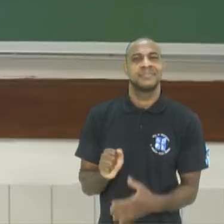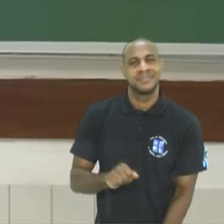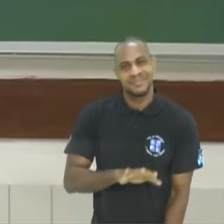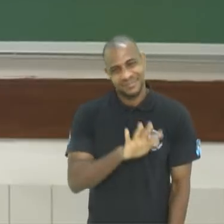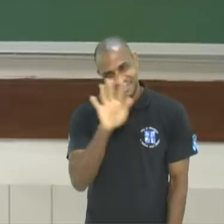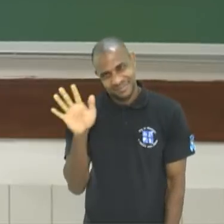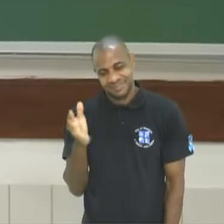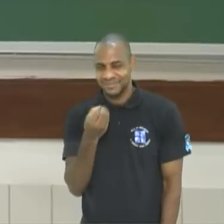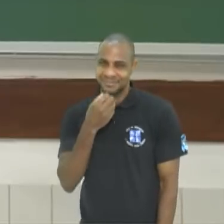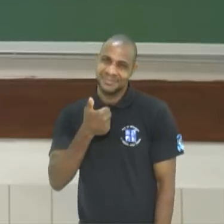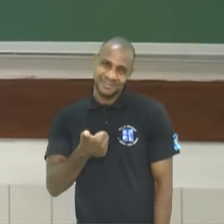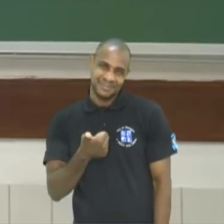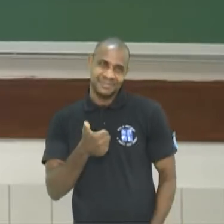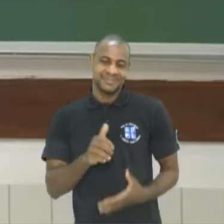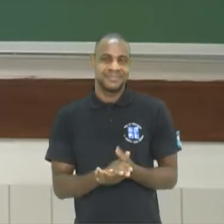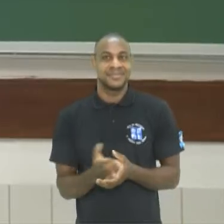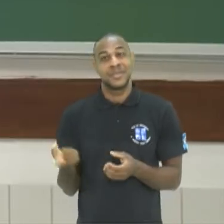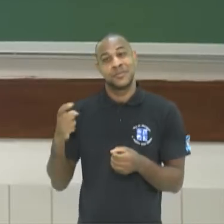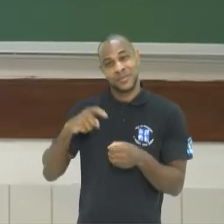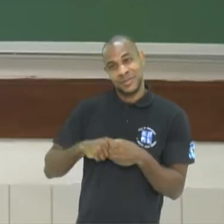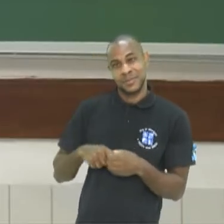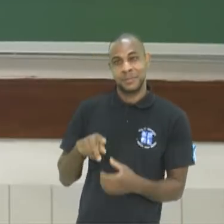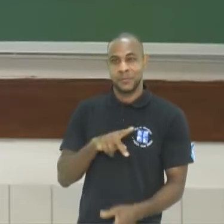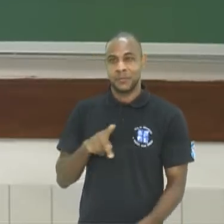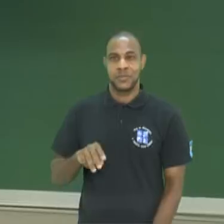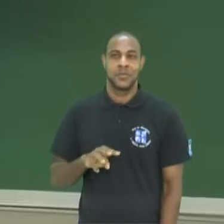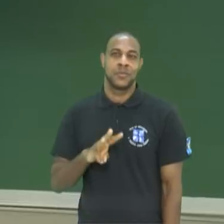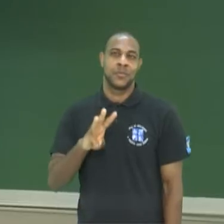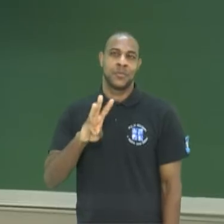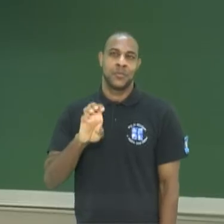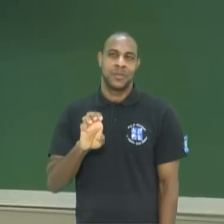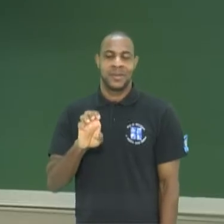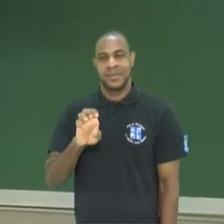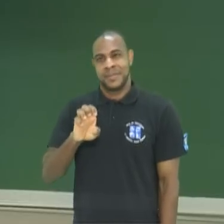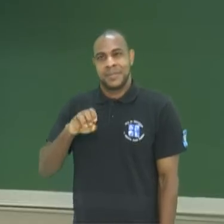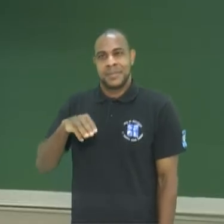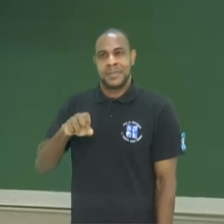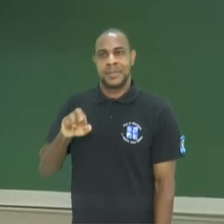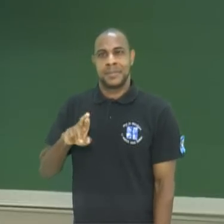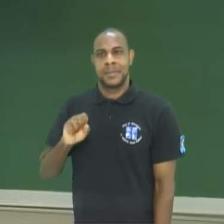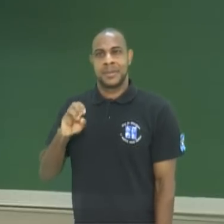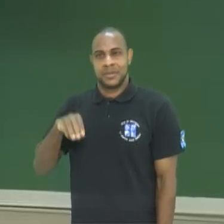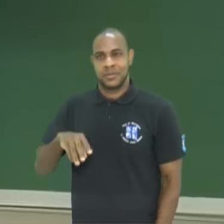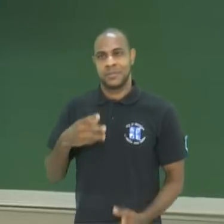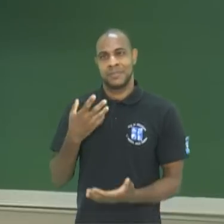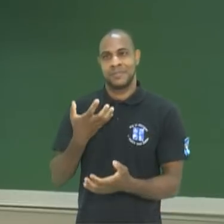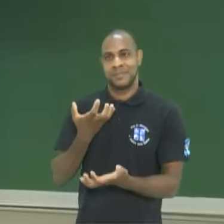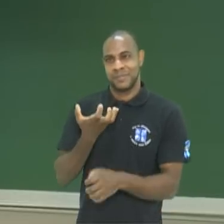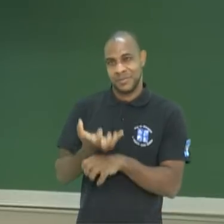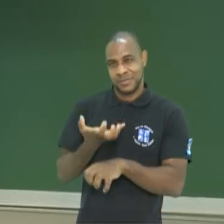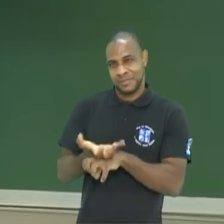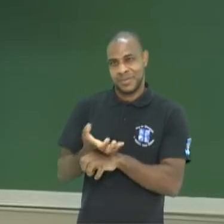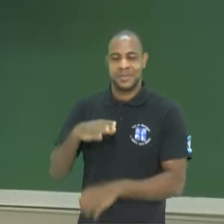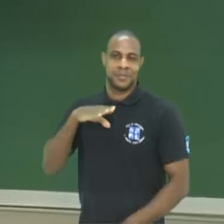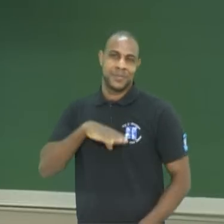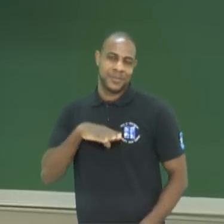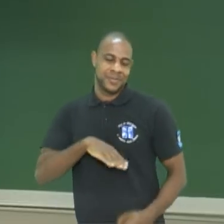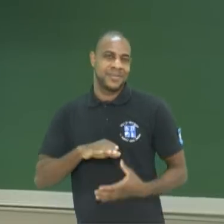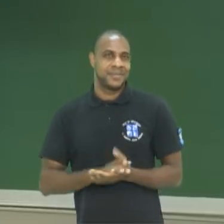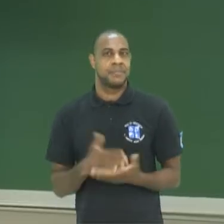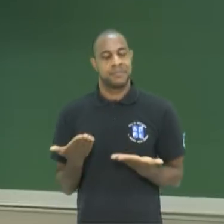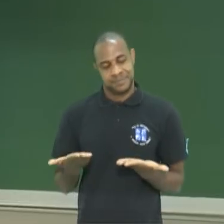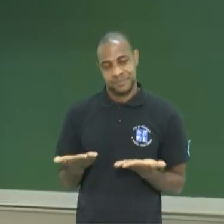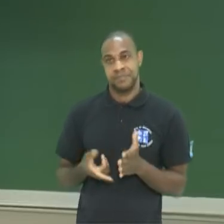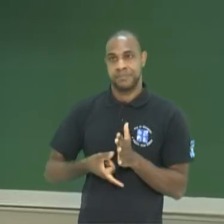Olá pessoal, tudo bem com vocês? Estou de volta, professor Emerson, para trabalhar língua portuguesa com vocês da primeira série. Claro que antes de nós